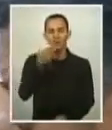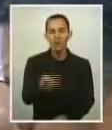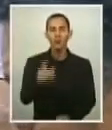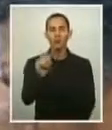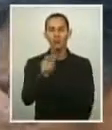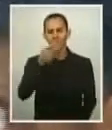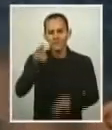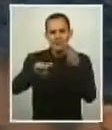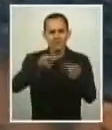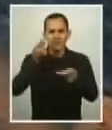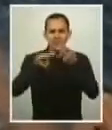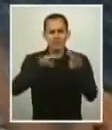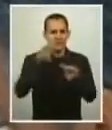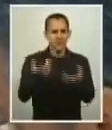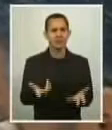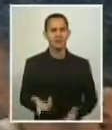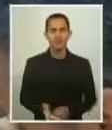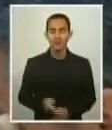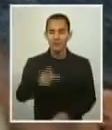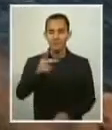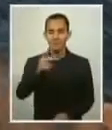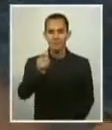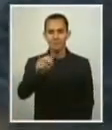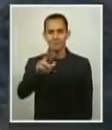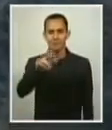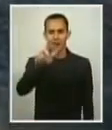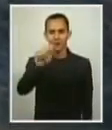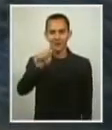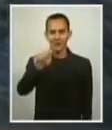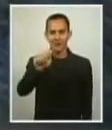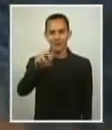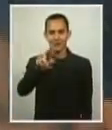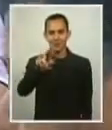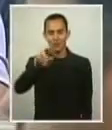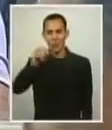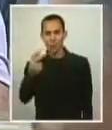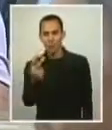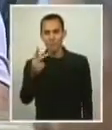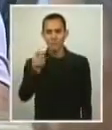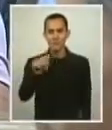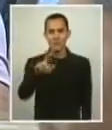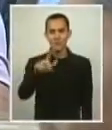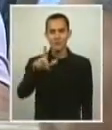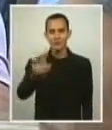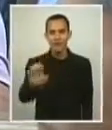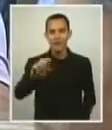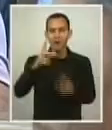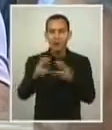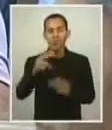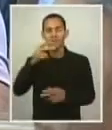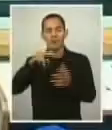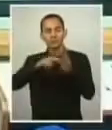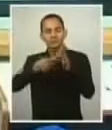fala muito para Lara ou par le falar O